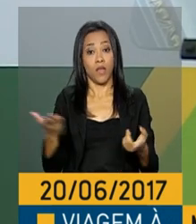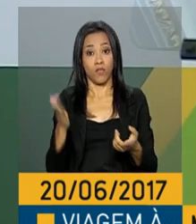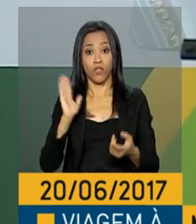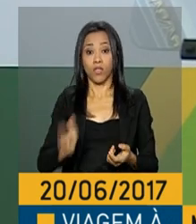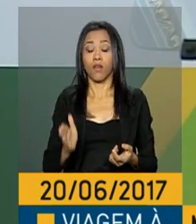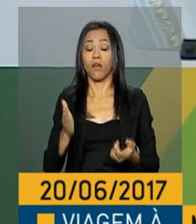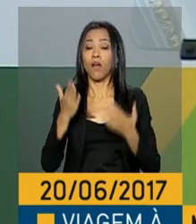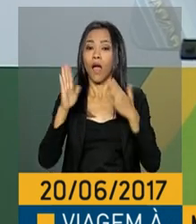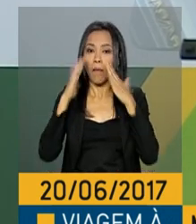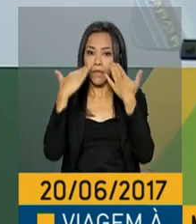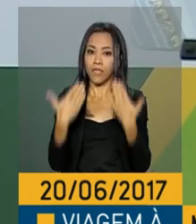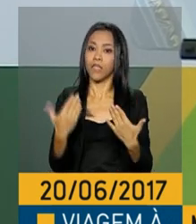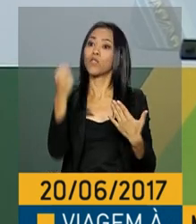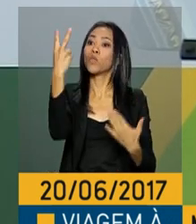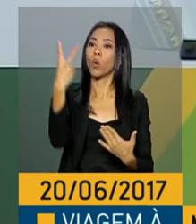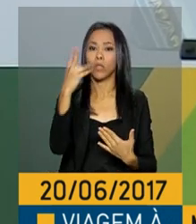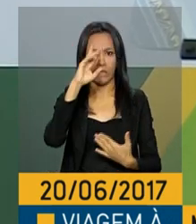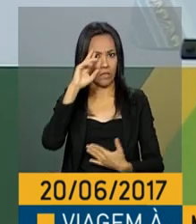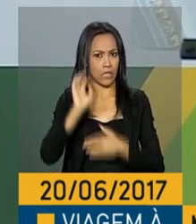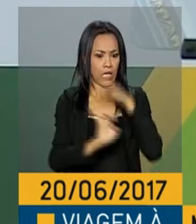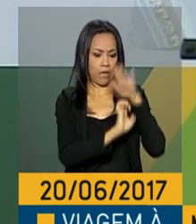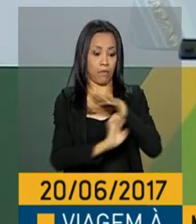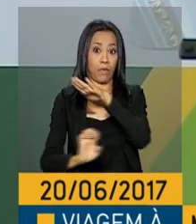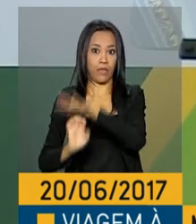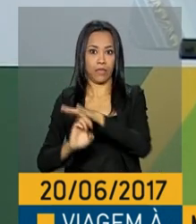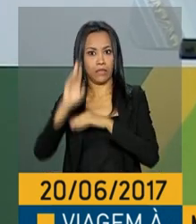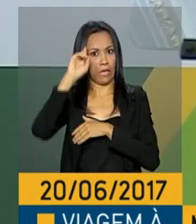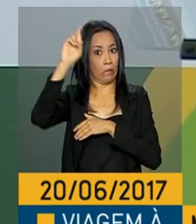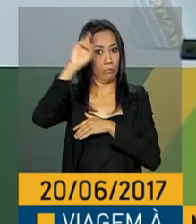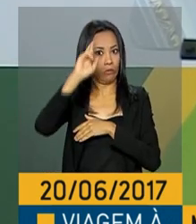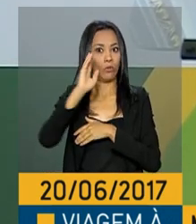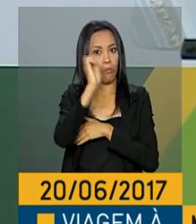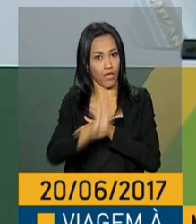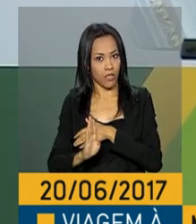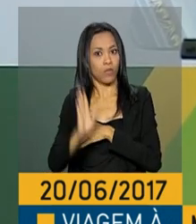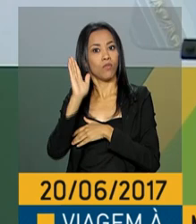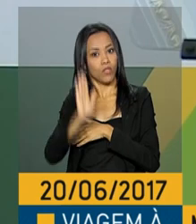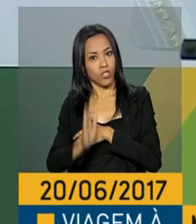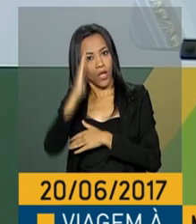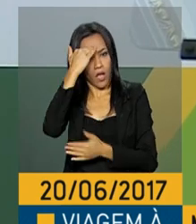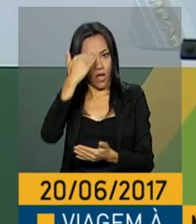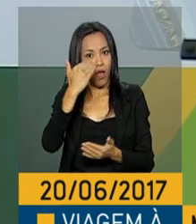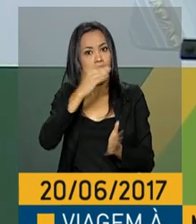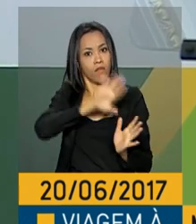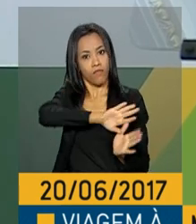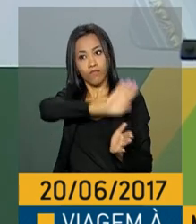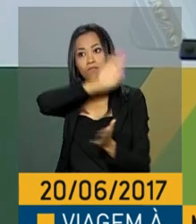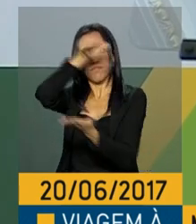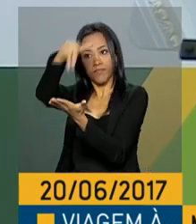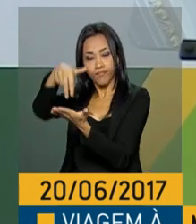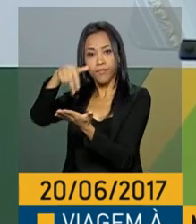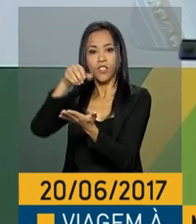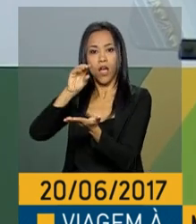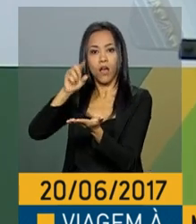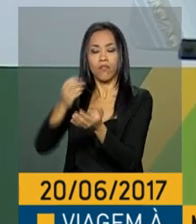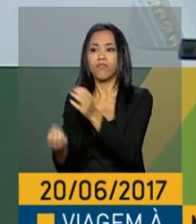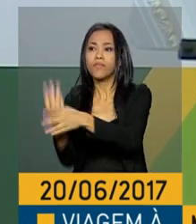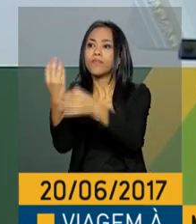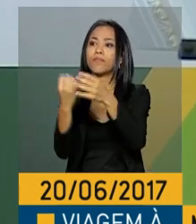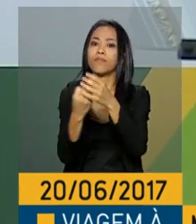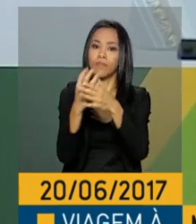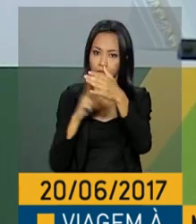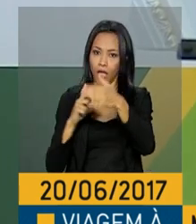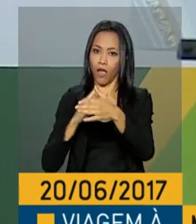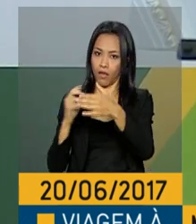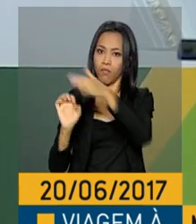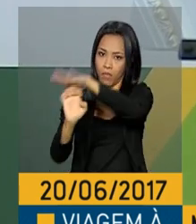apresentar dois empresários brasileiros que já investem na Rússia e querem continuar a investir aqui também. Portanto,